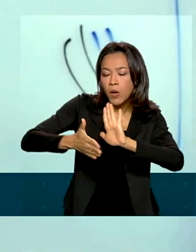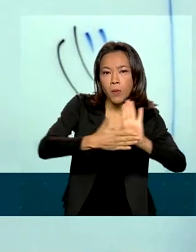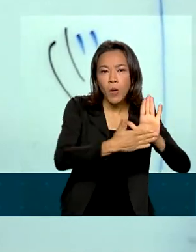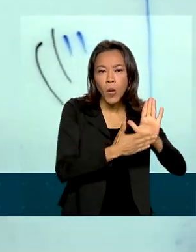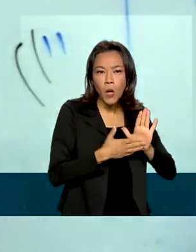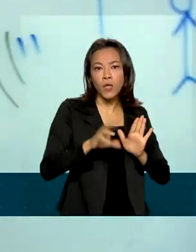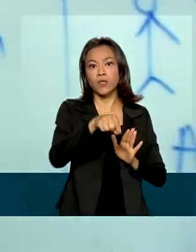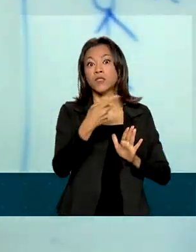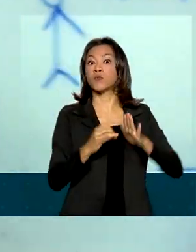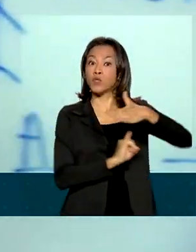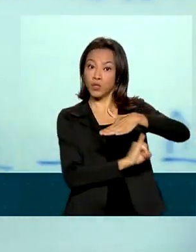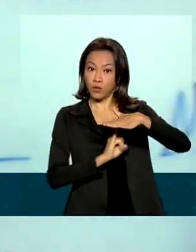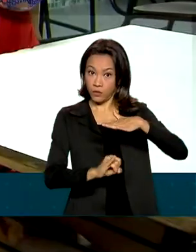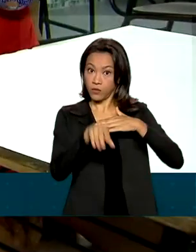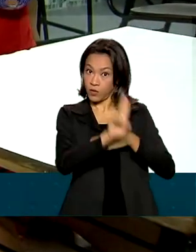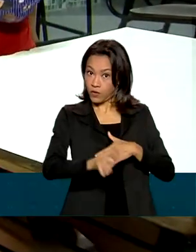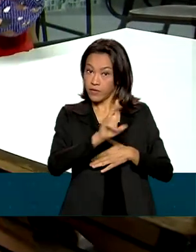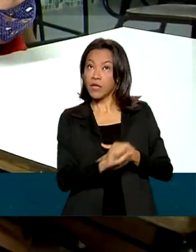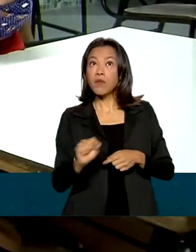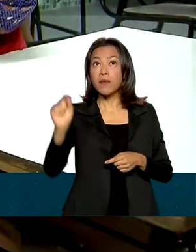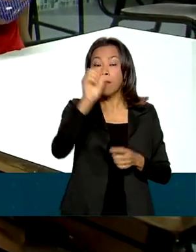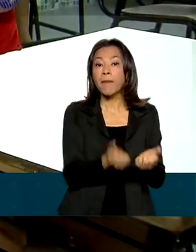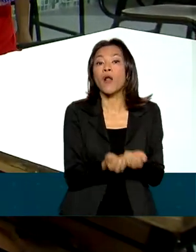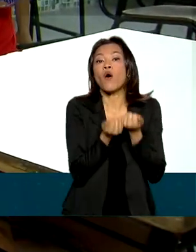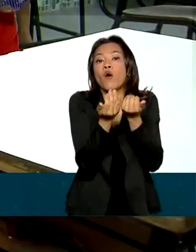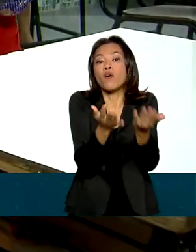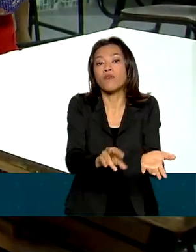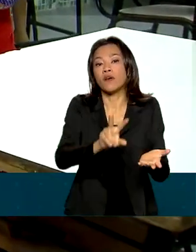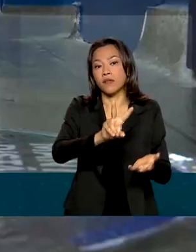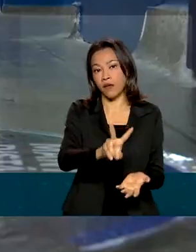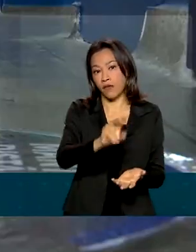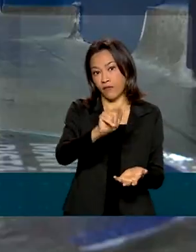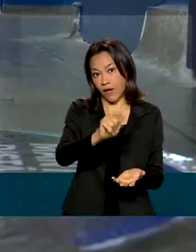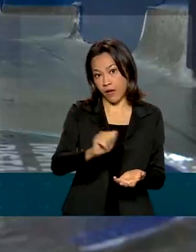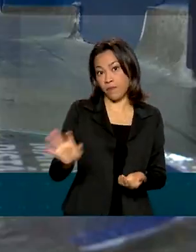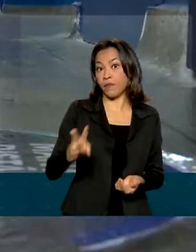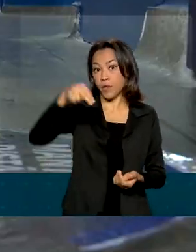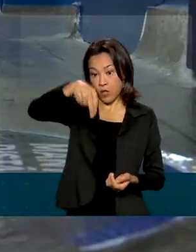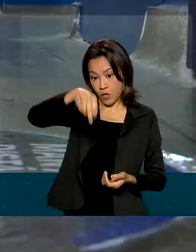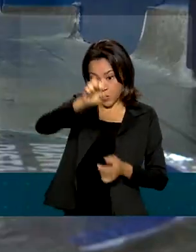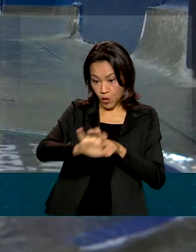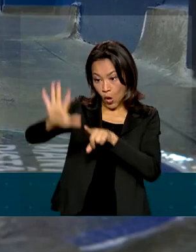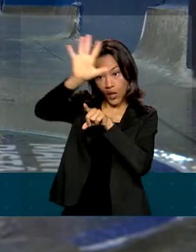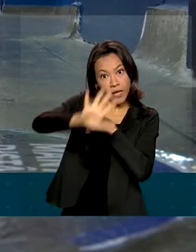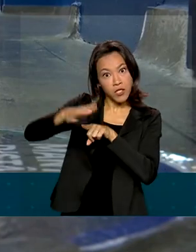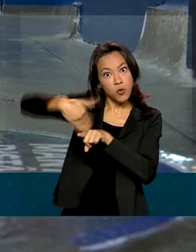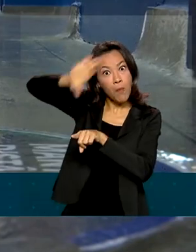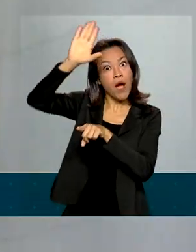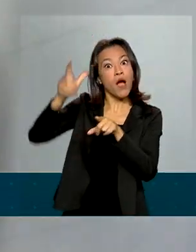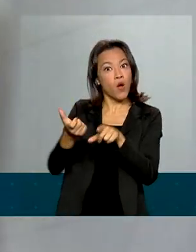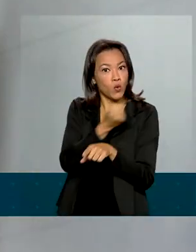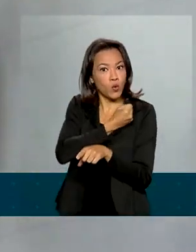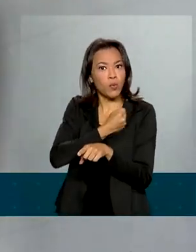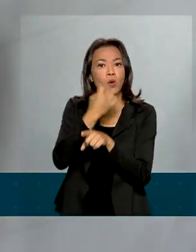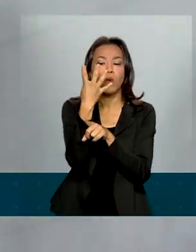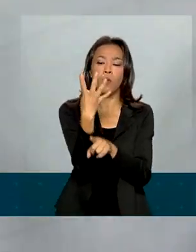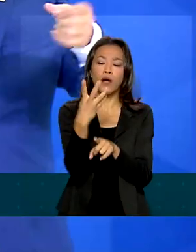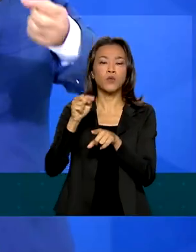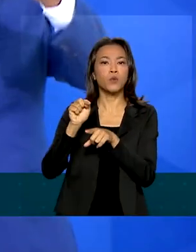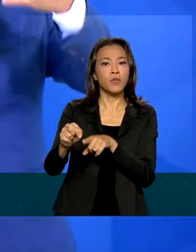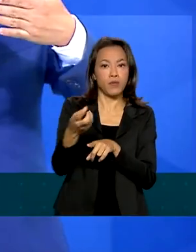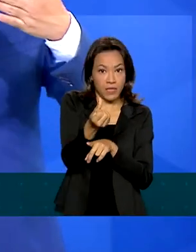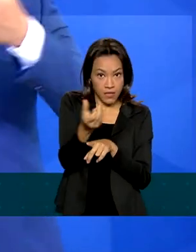de ensino superior para oferta das vagas. O Nordeste vai contar com o maior número, 4.600